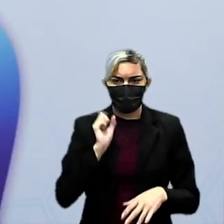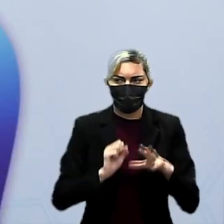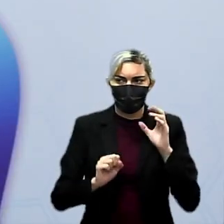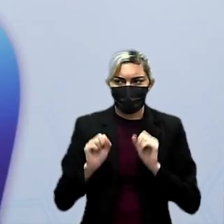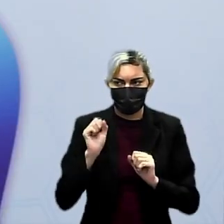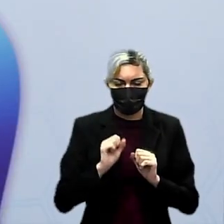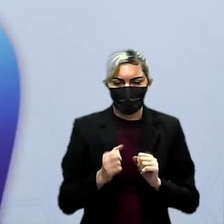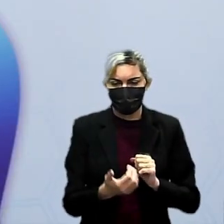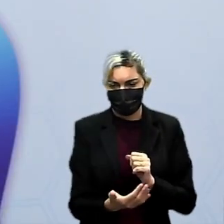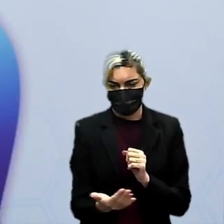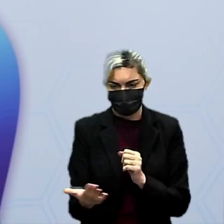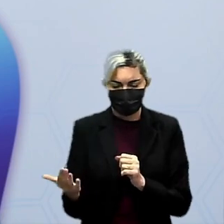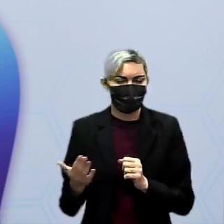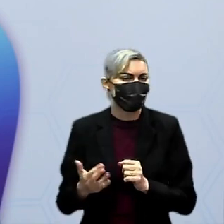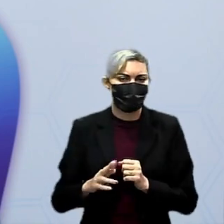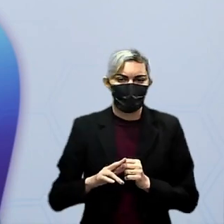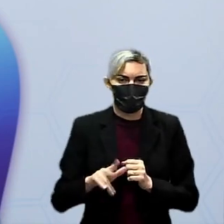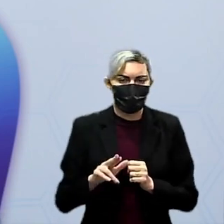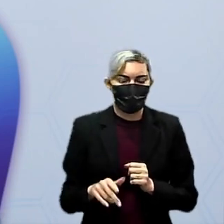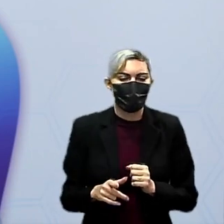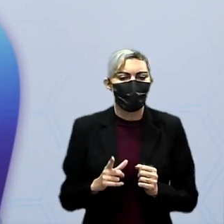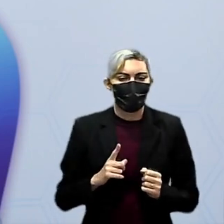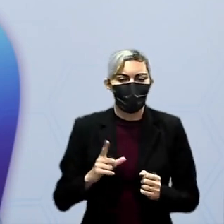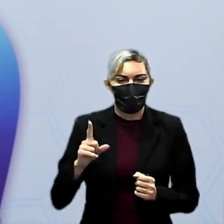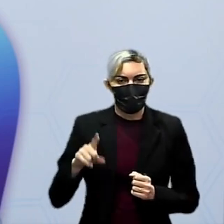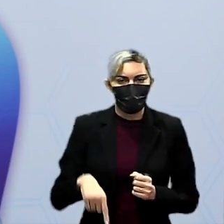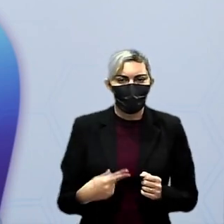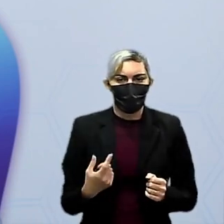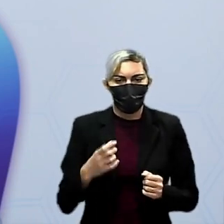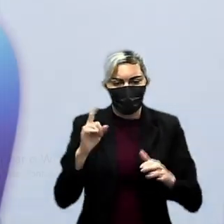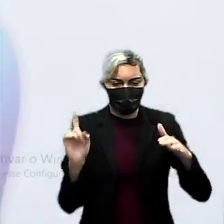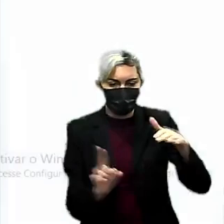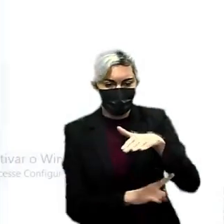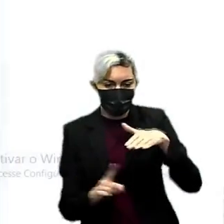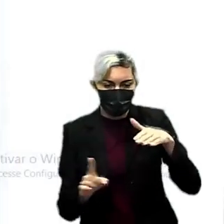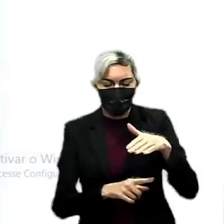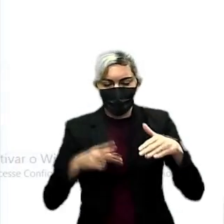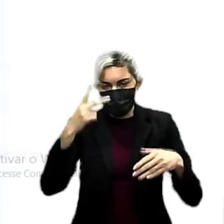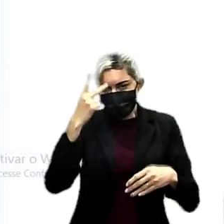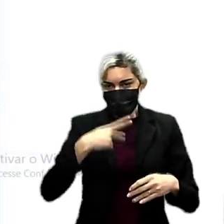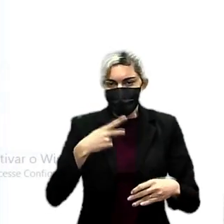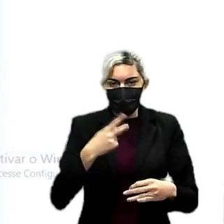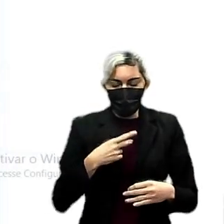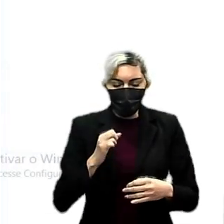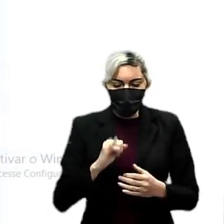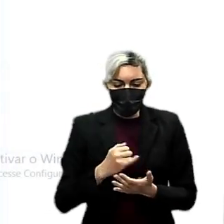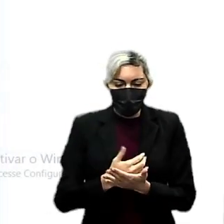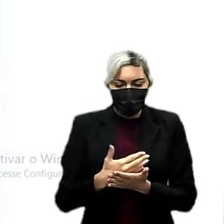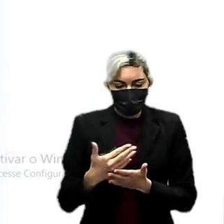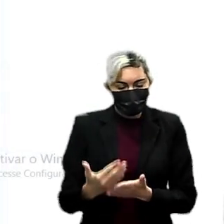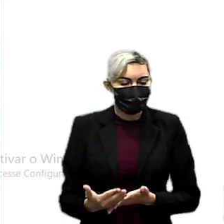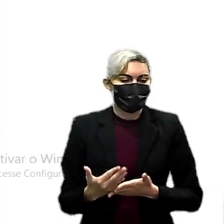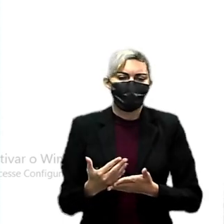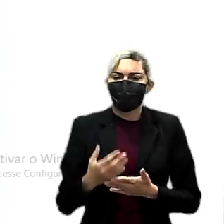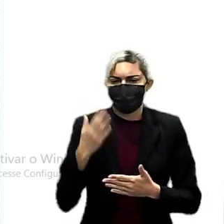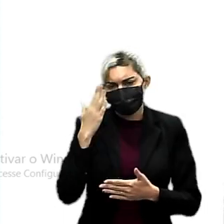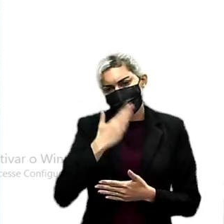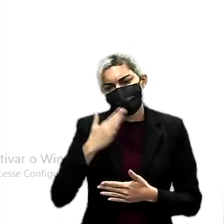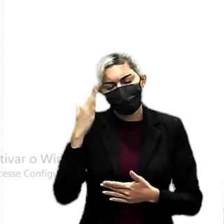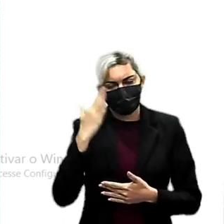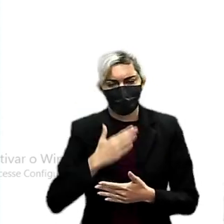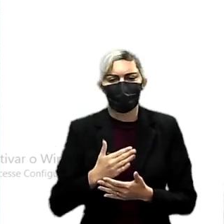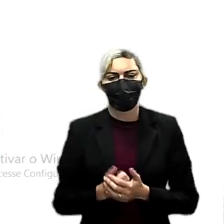né? Isso não funciona. E cliente de si mesmo. Se a gente começar a